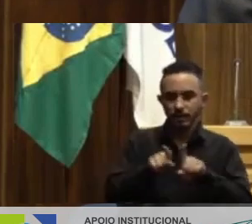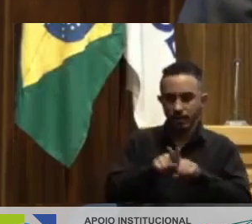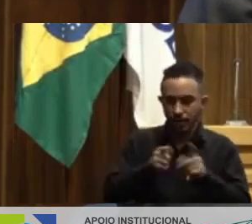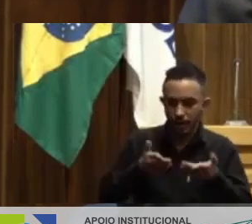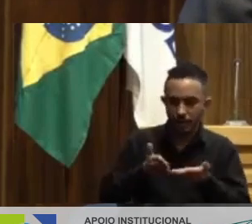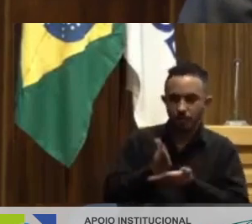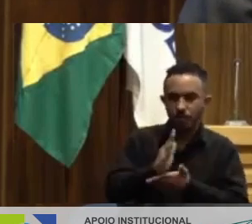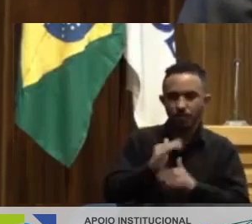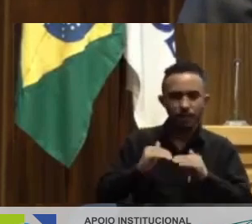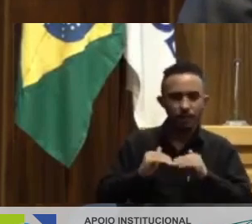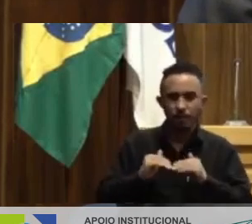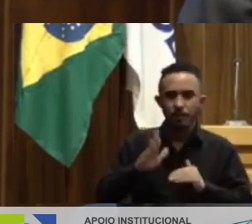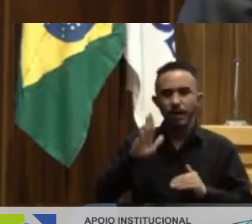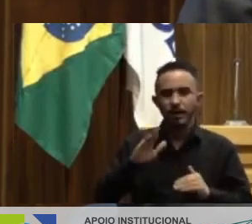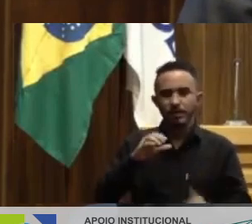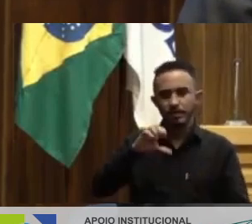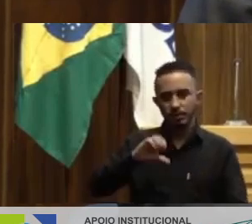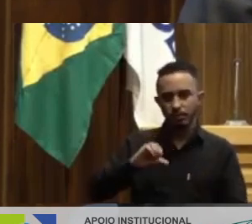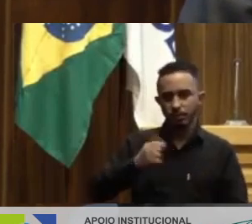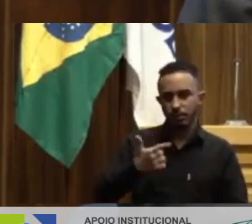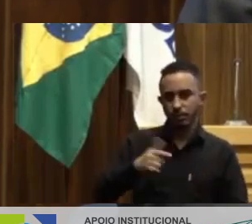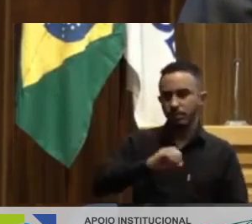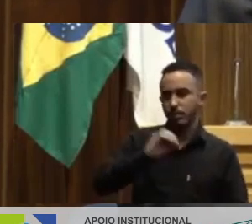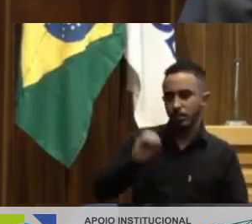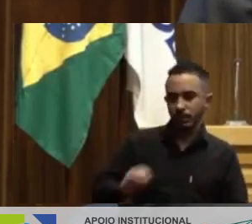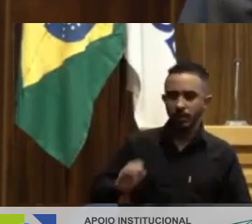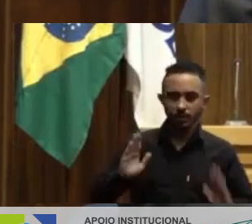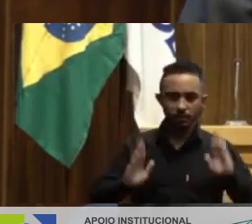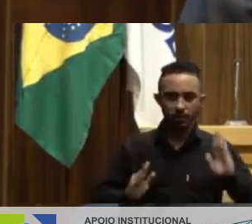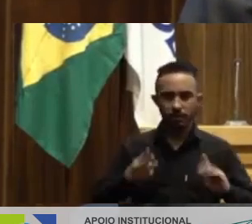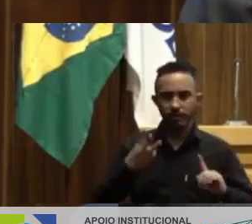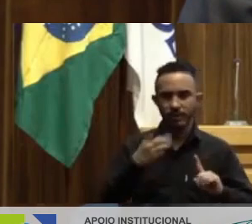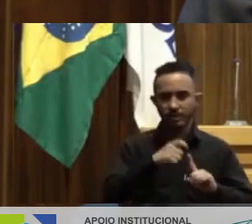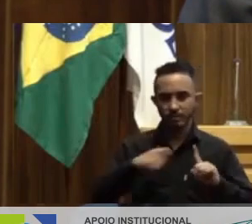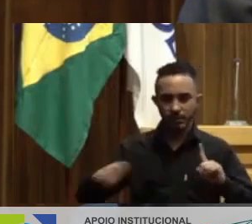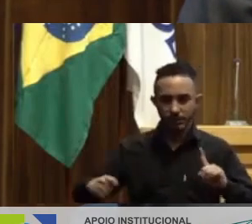aprovações cresceram 92% nesse trimestre.